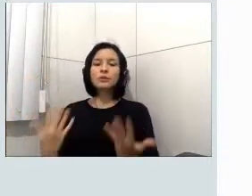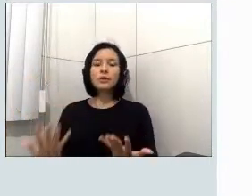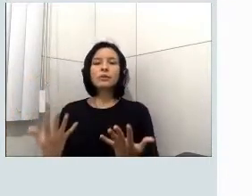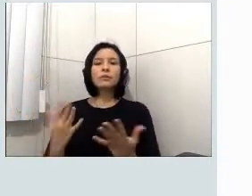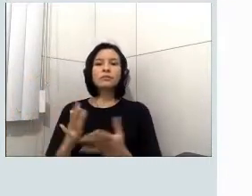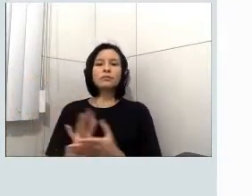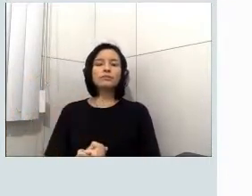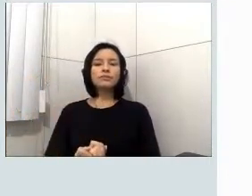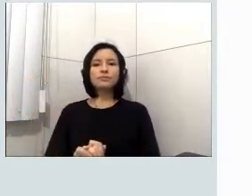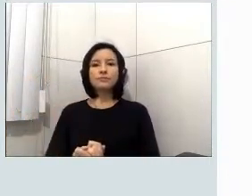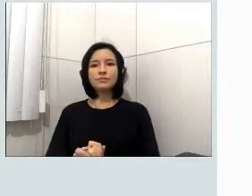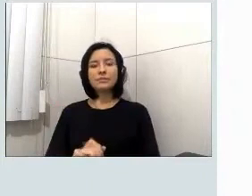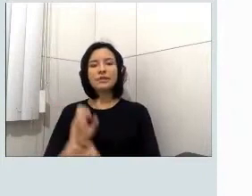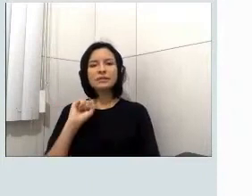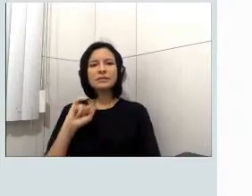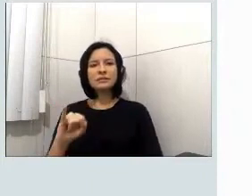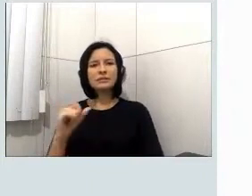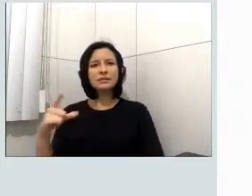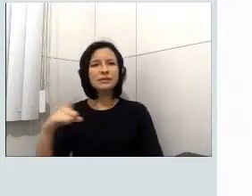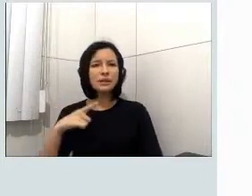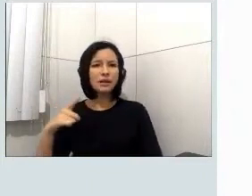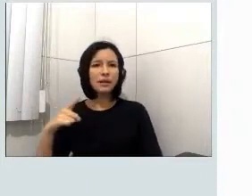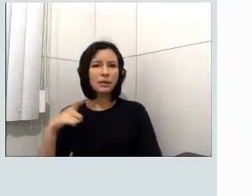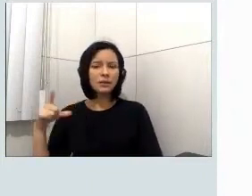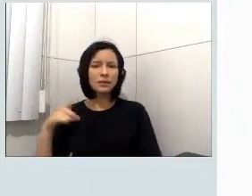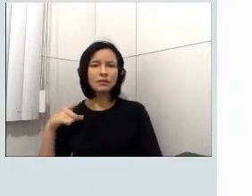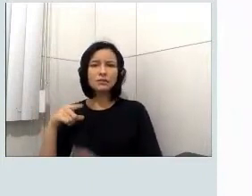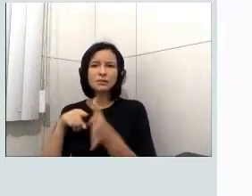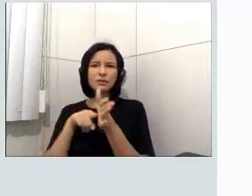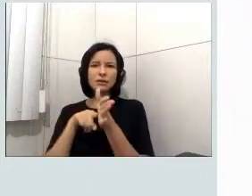nesse caso, nós vamos analisar